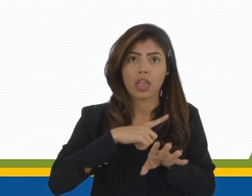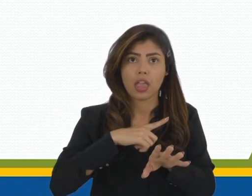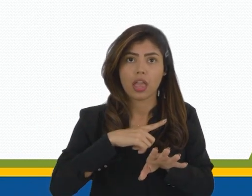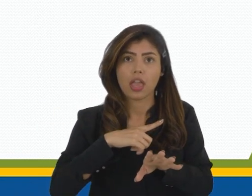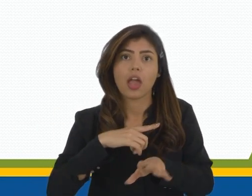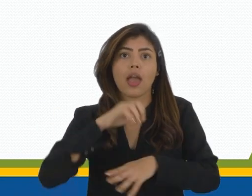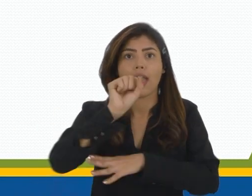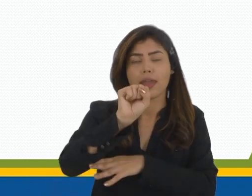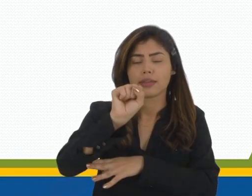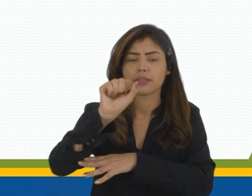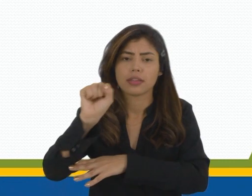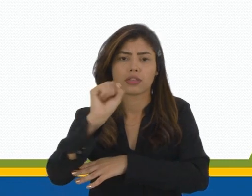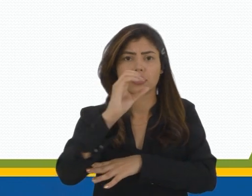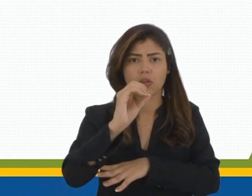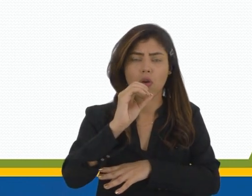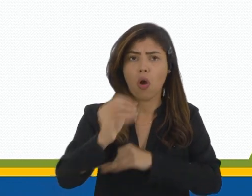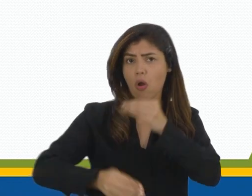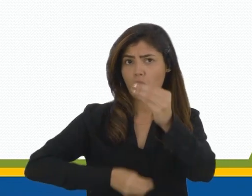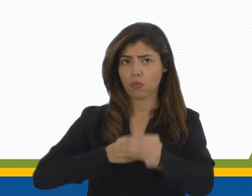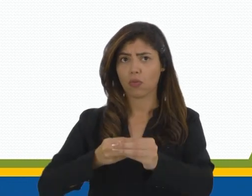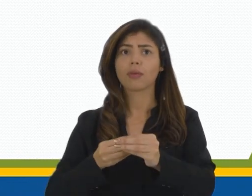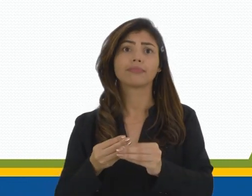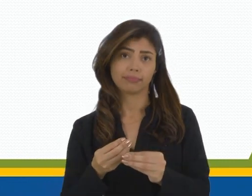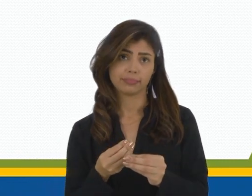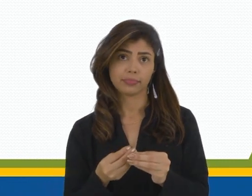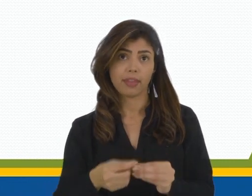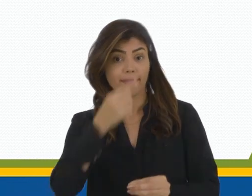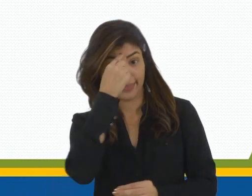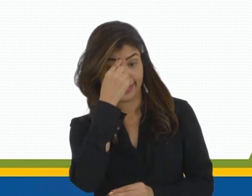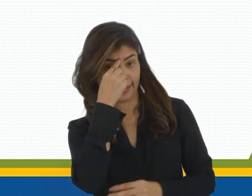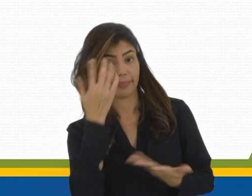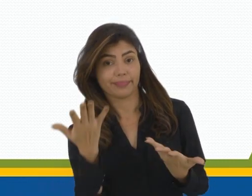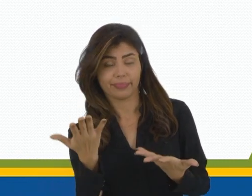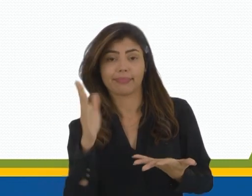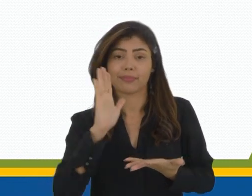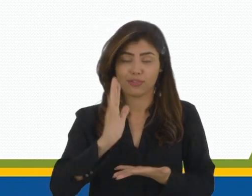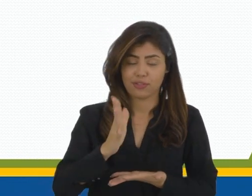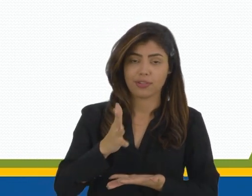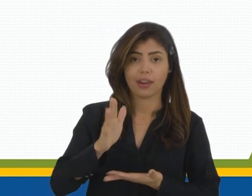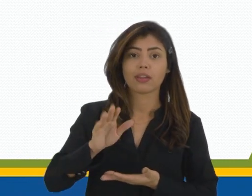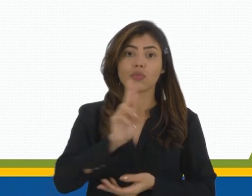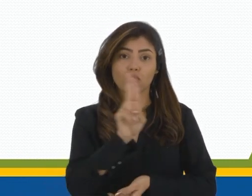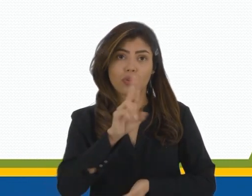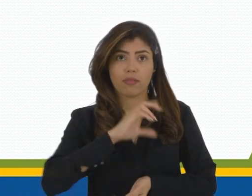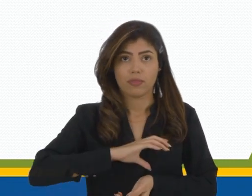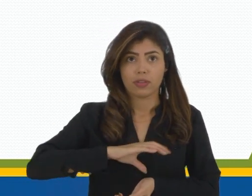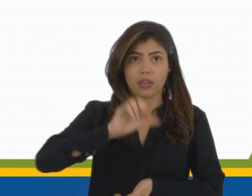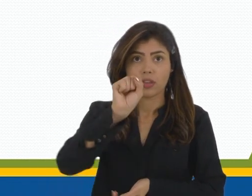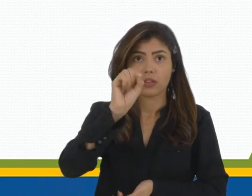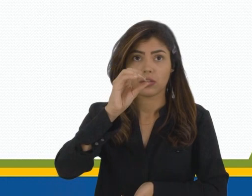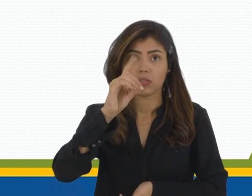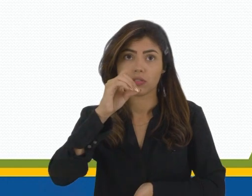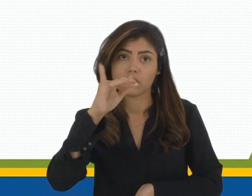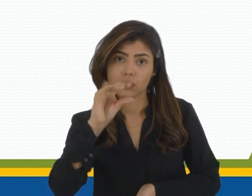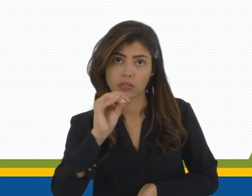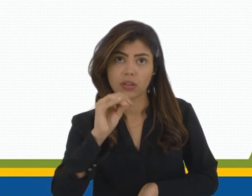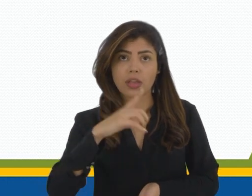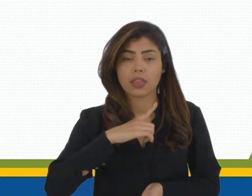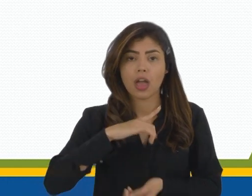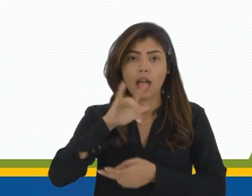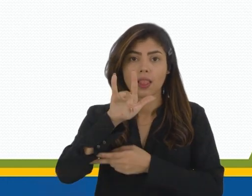ser S ou SO, como a gente ia supor, né? Já que o nome em português é sódio. Então, ele tem um